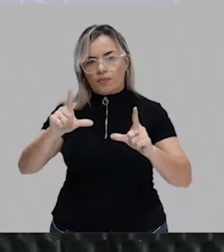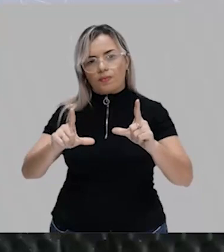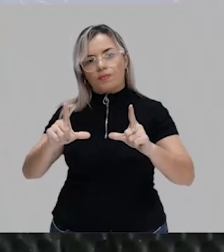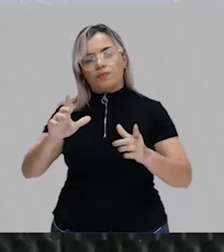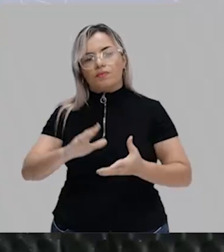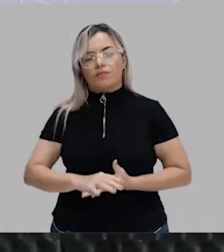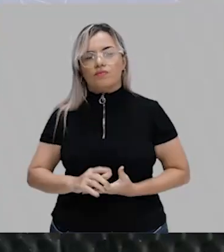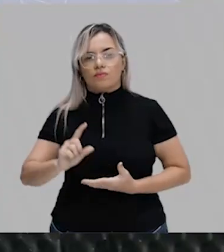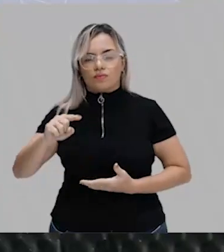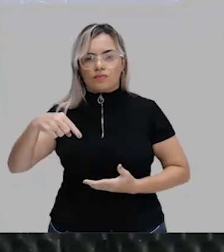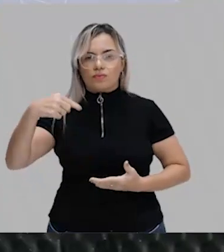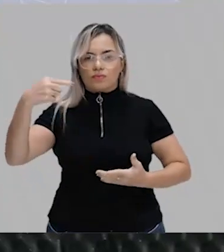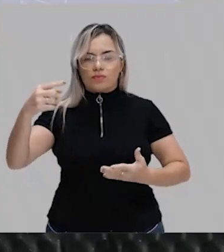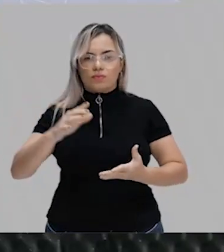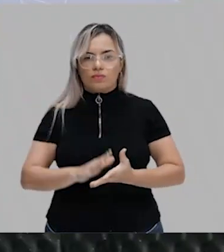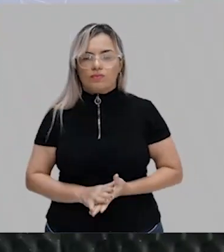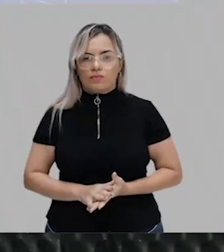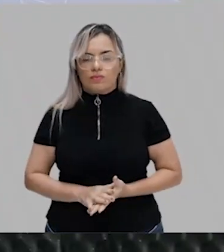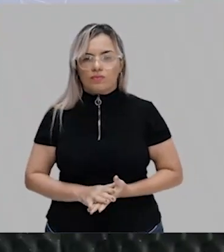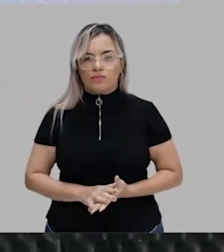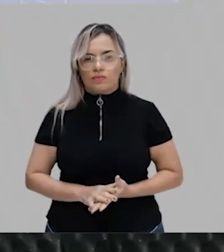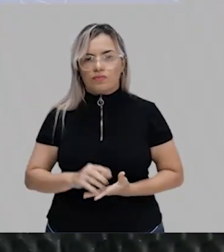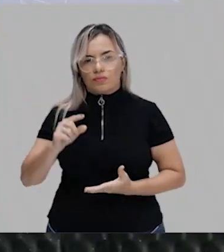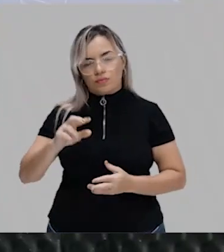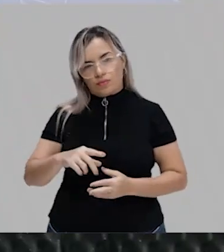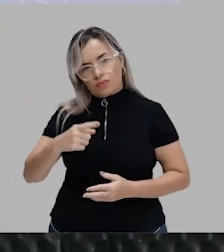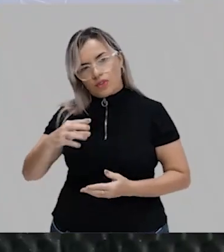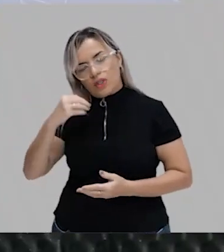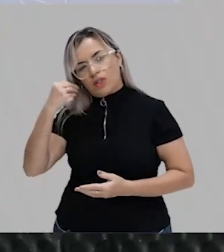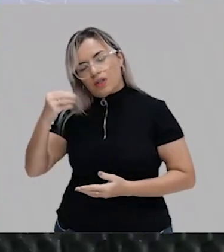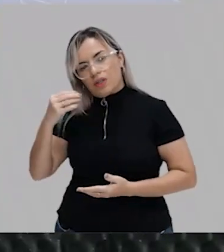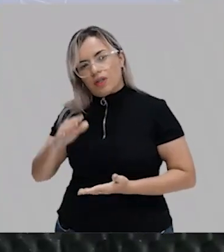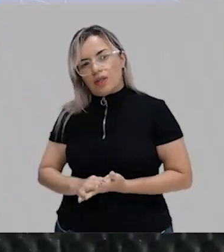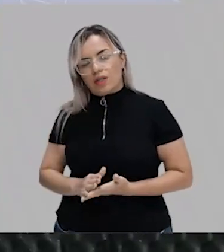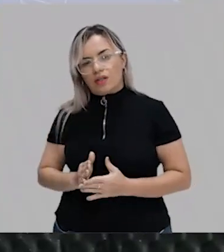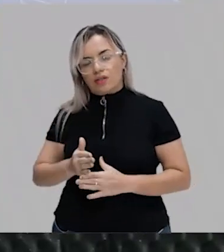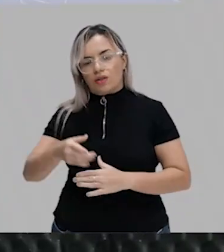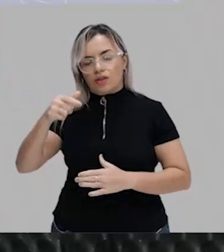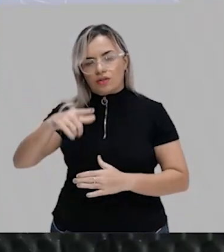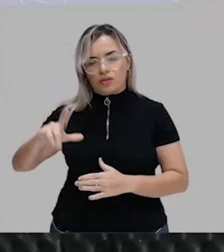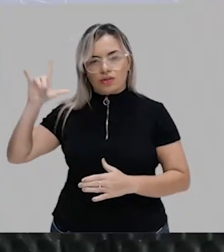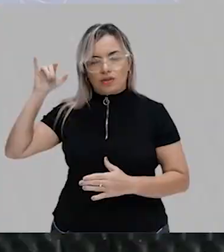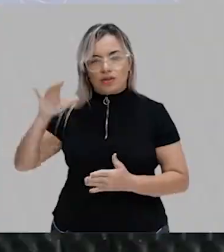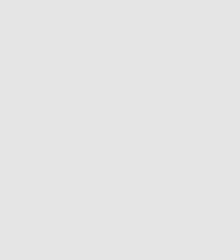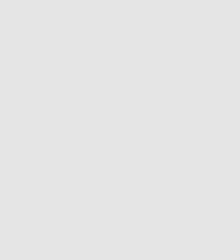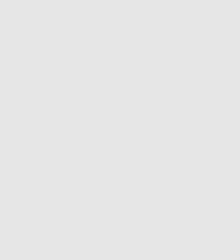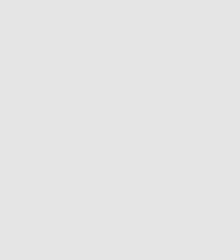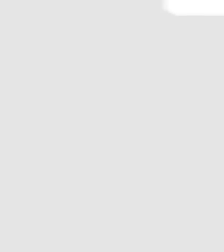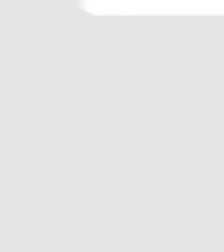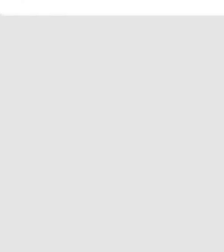certo? E depois vocês contam o resultado. É só entrar lá no Instagram e dizer pra gente, tá bom? Hasta luego!